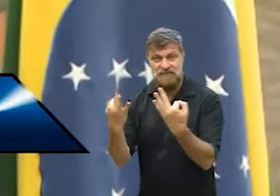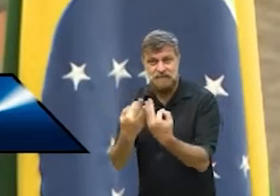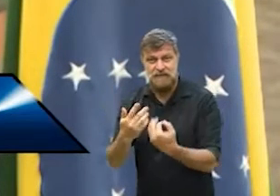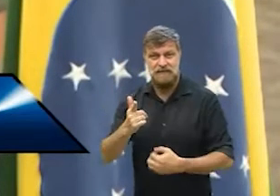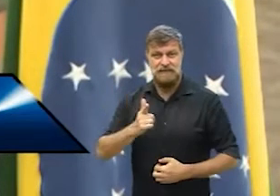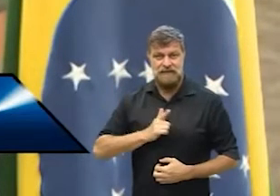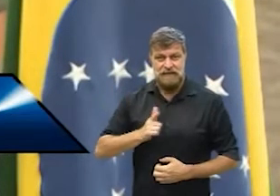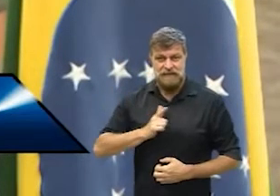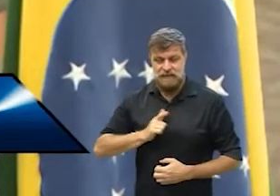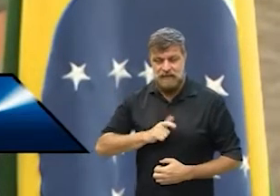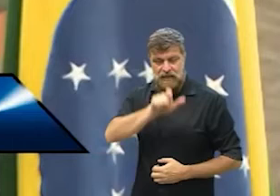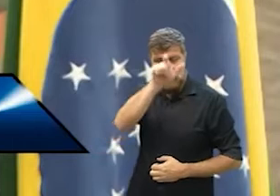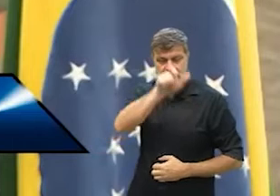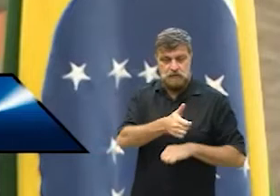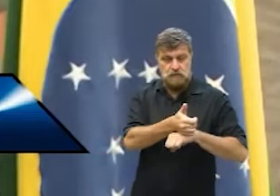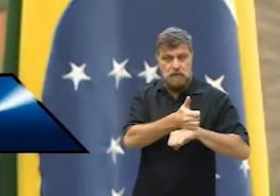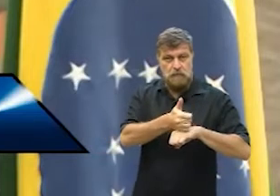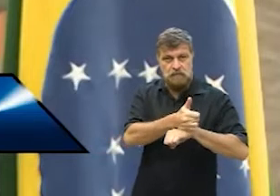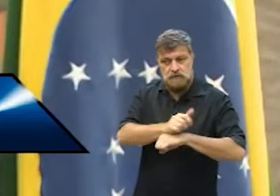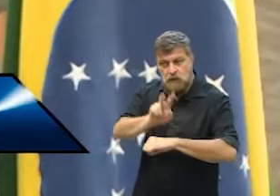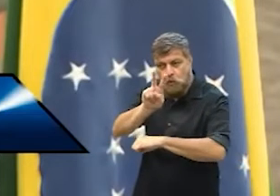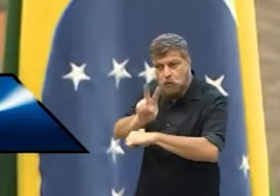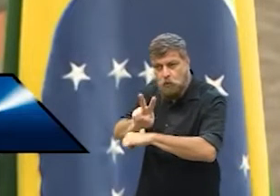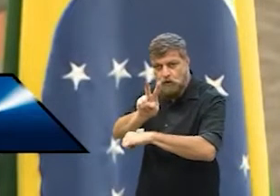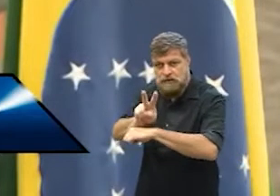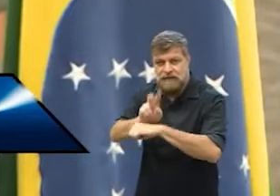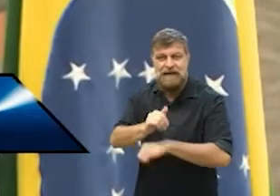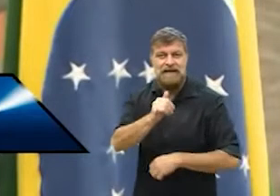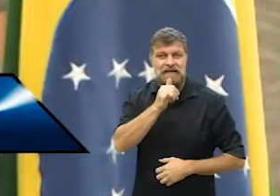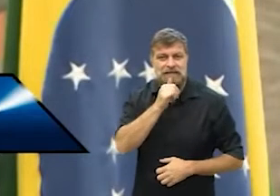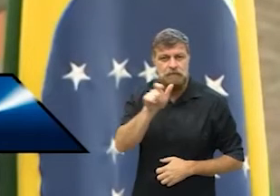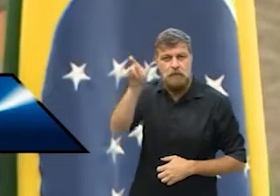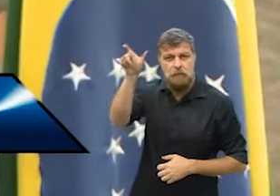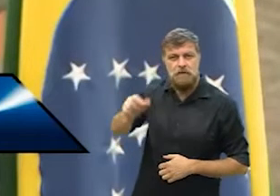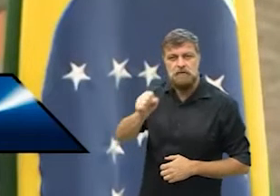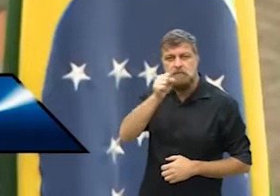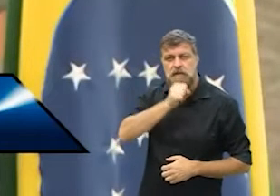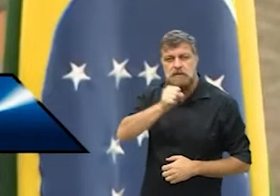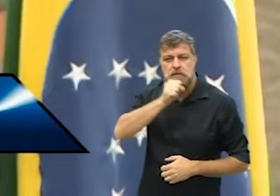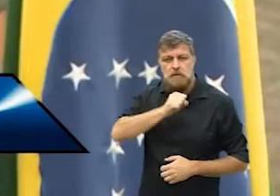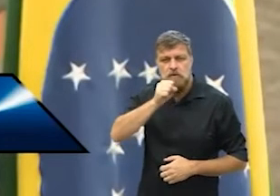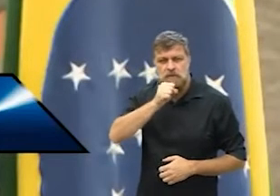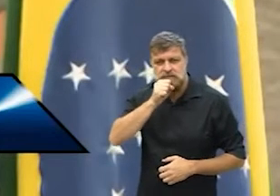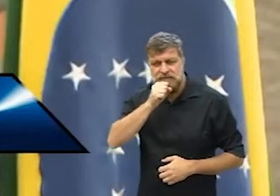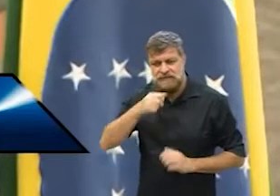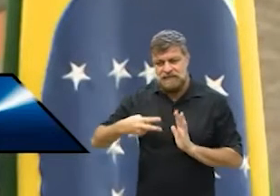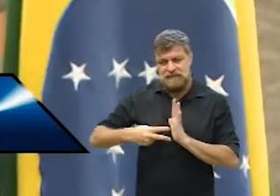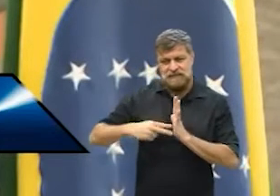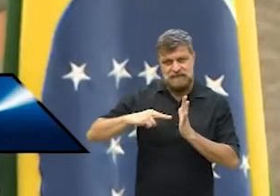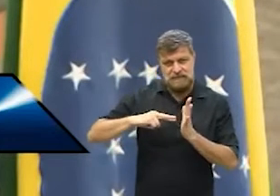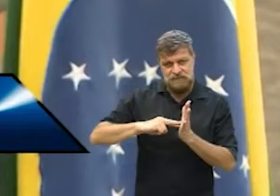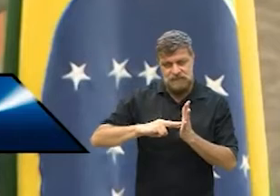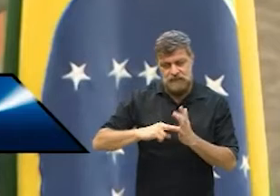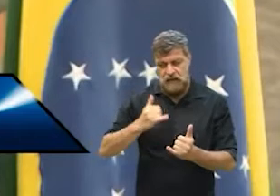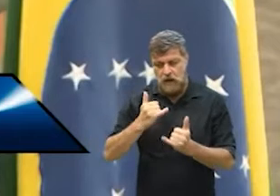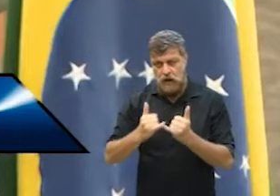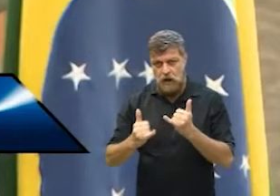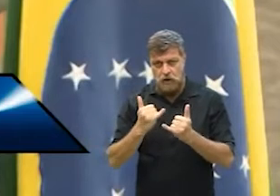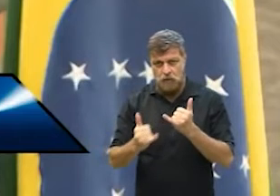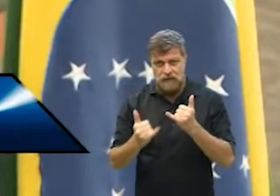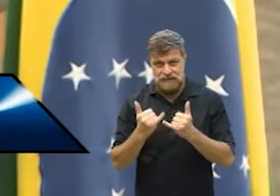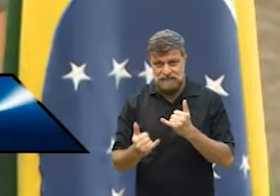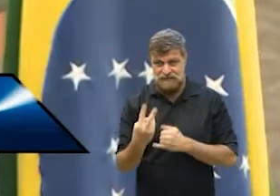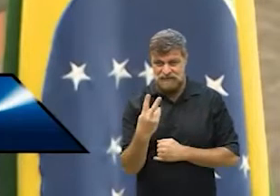pessoas e famílias daqueles que necessitam de cuidadores especiais. Então, uma pessoa idosa, que hoje representa